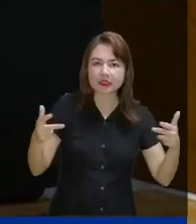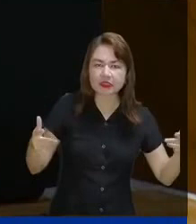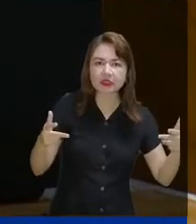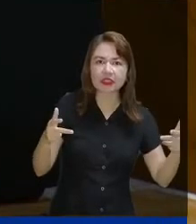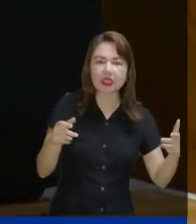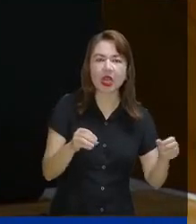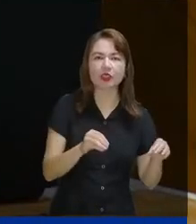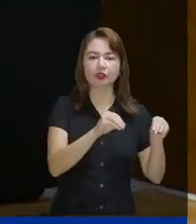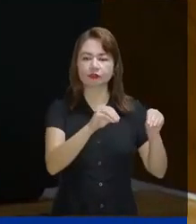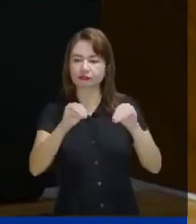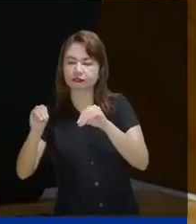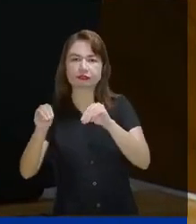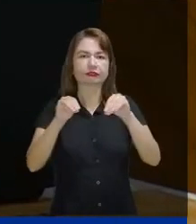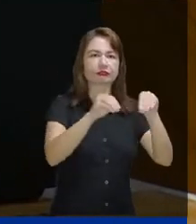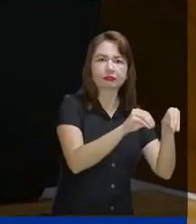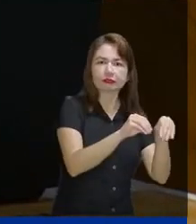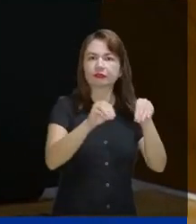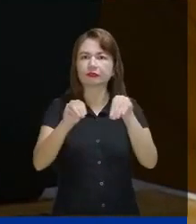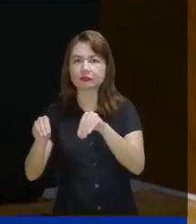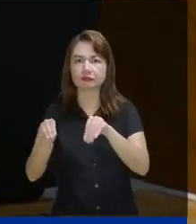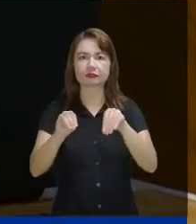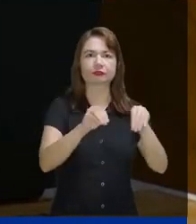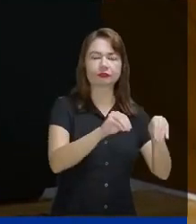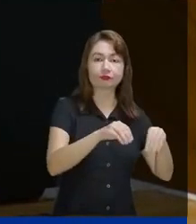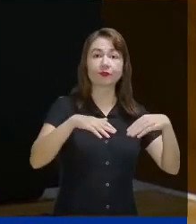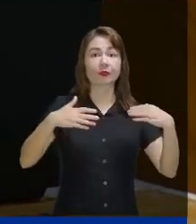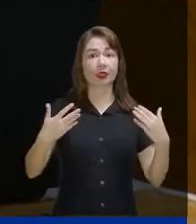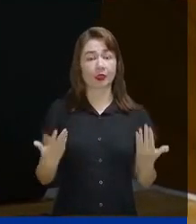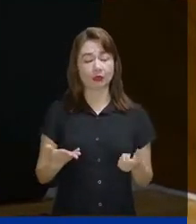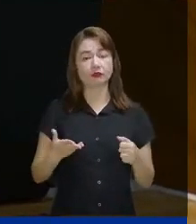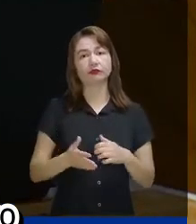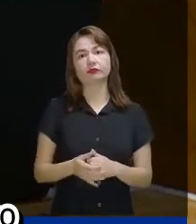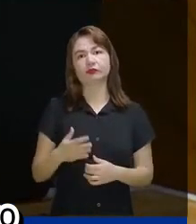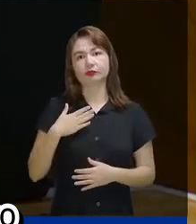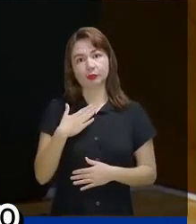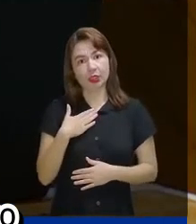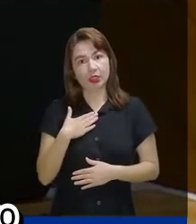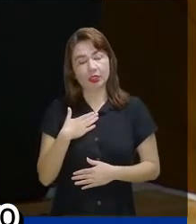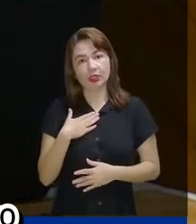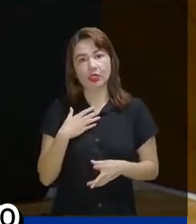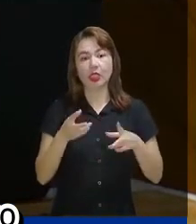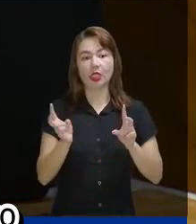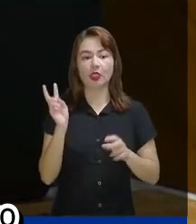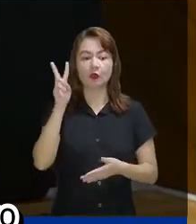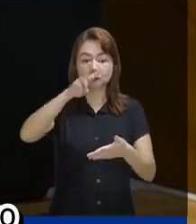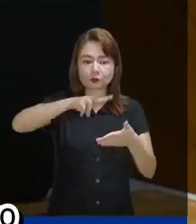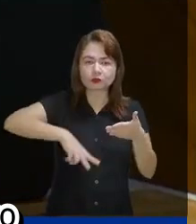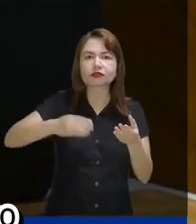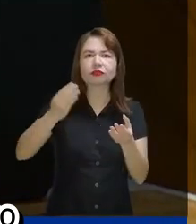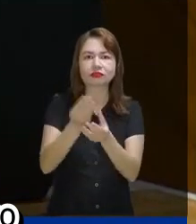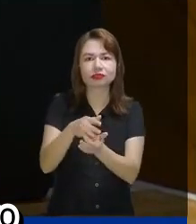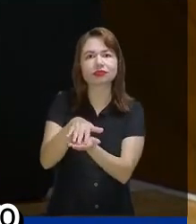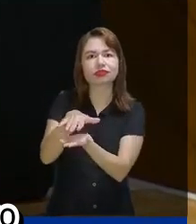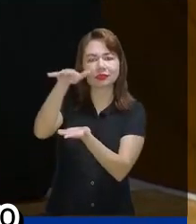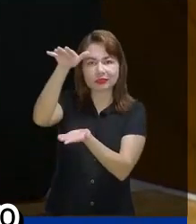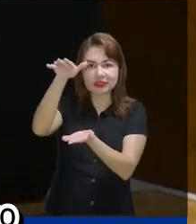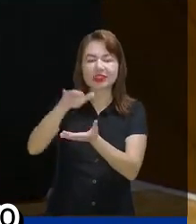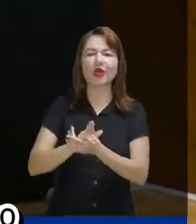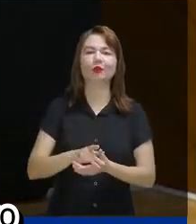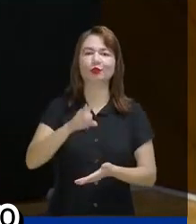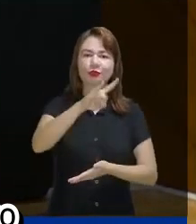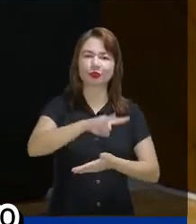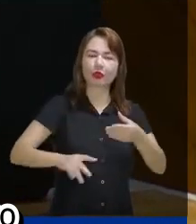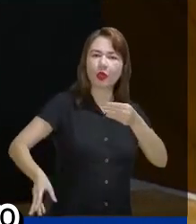Então, pelo menos com base no que foi provado nos autos, pelos documentos